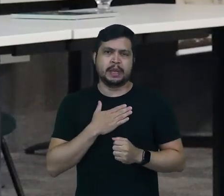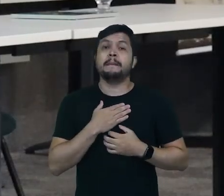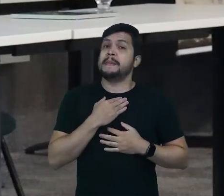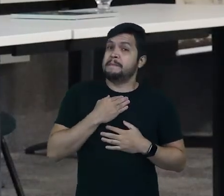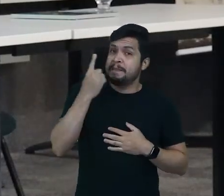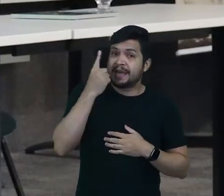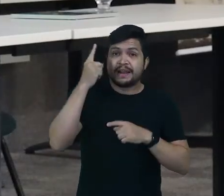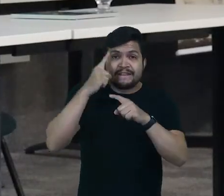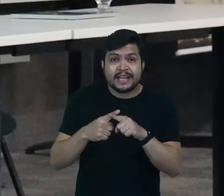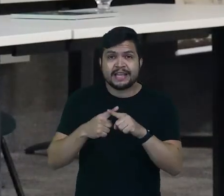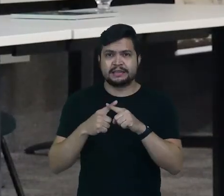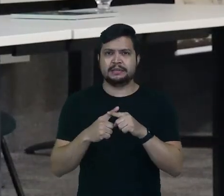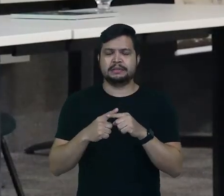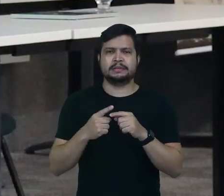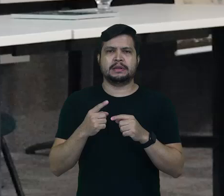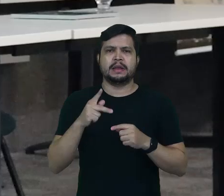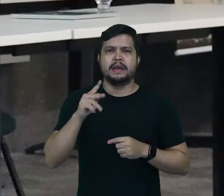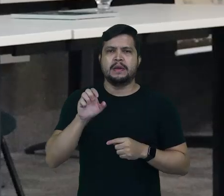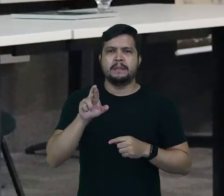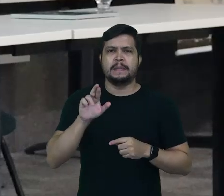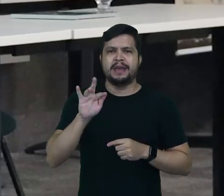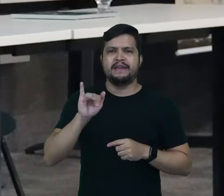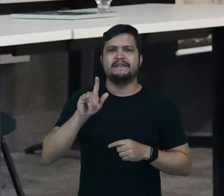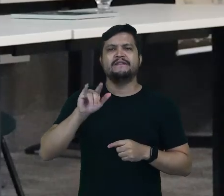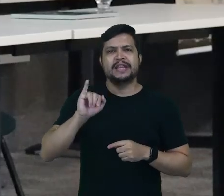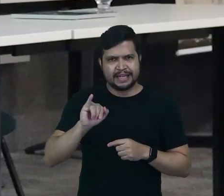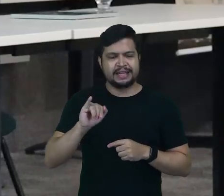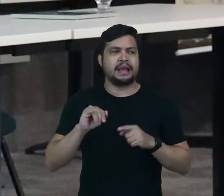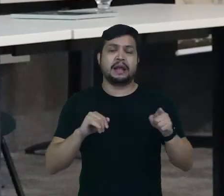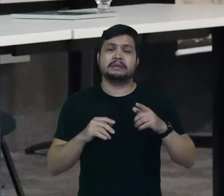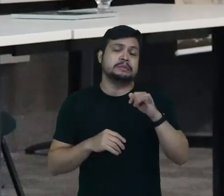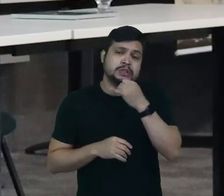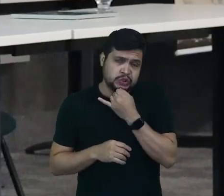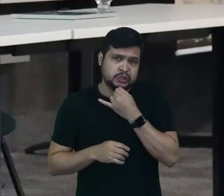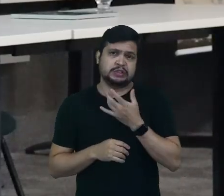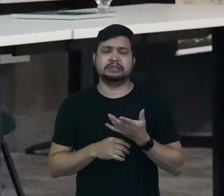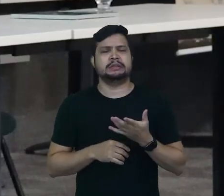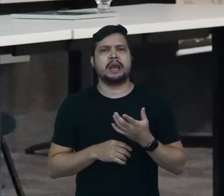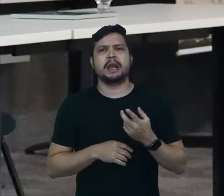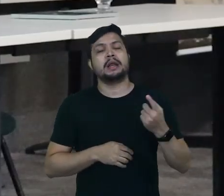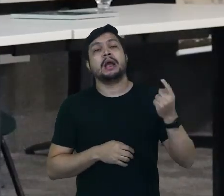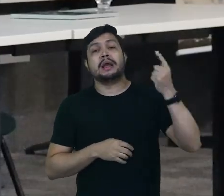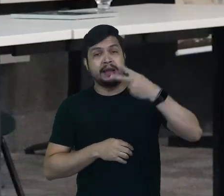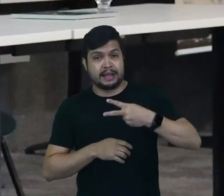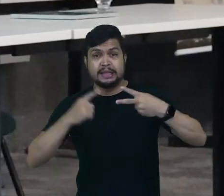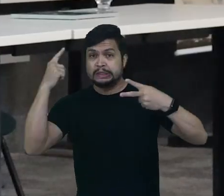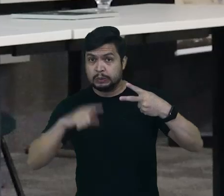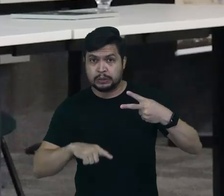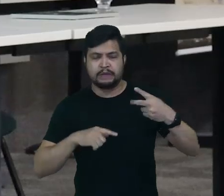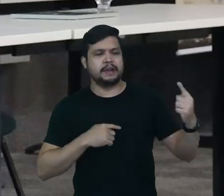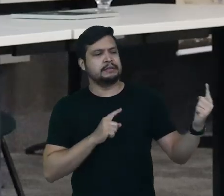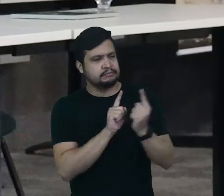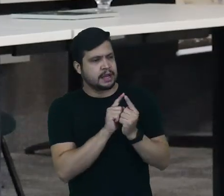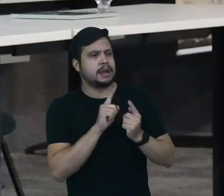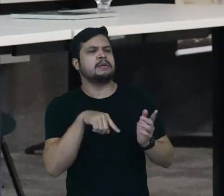Primeira contagem de pé-filho, a menina ficou triste. Aí, no segundo, mas contar pé-filho também, até a gente que gosta deixa triste, né? Mas eu digo, não, é porque